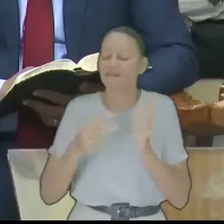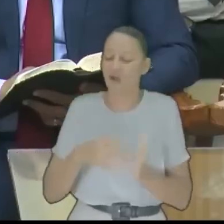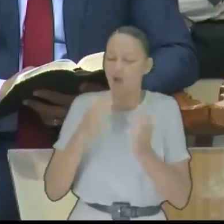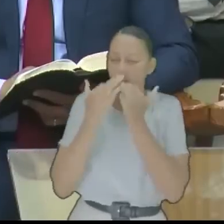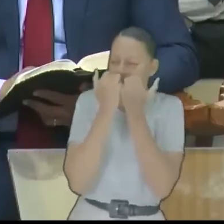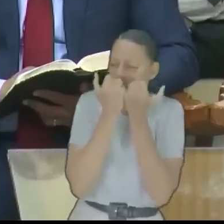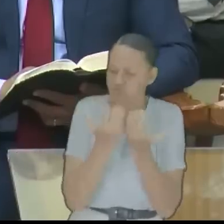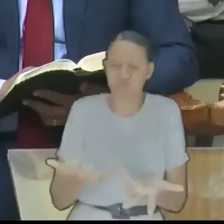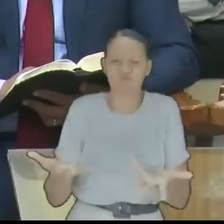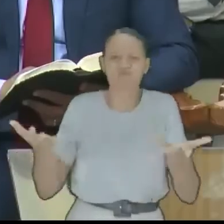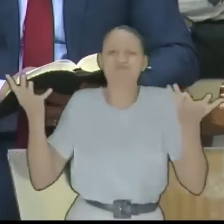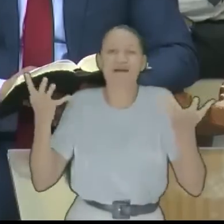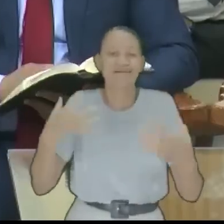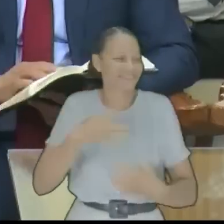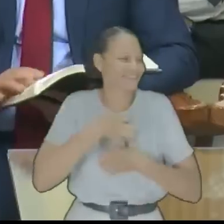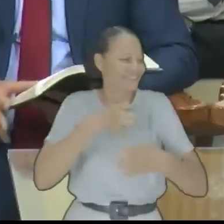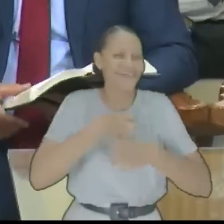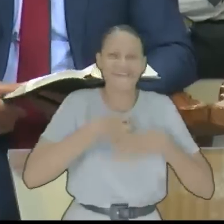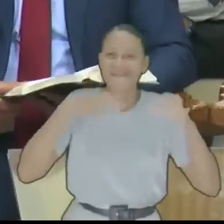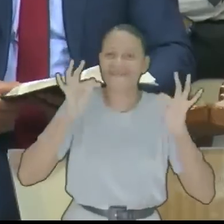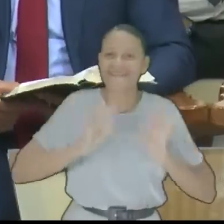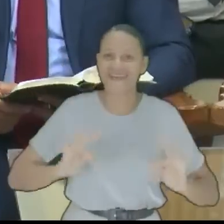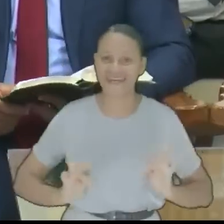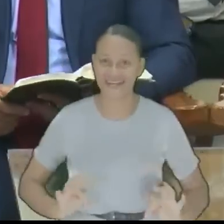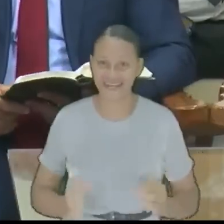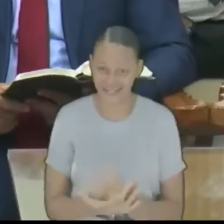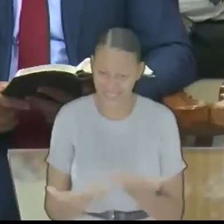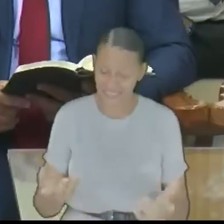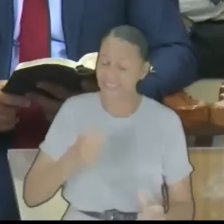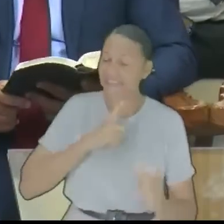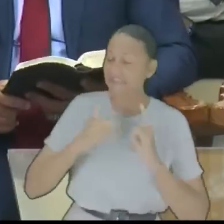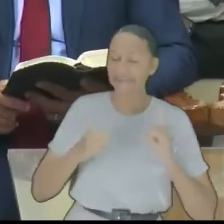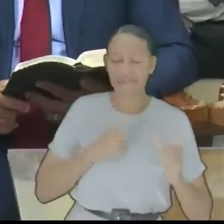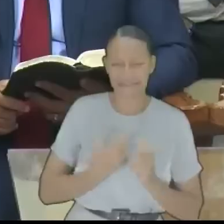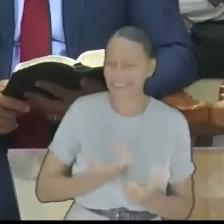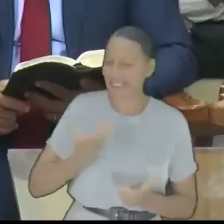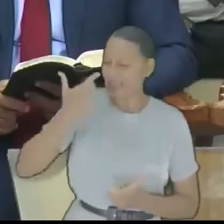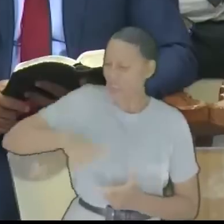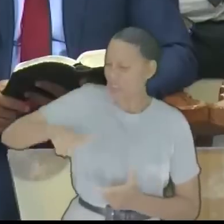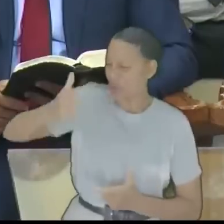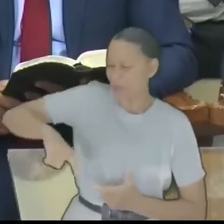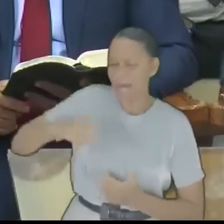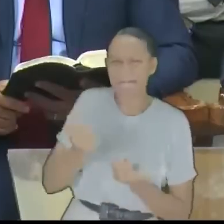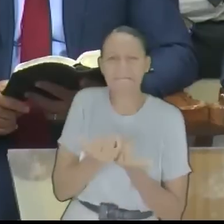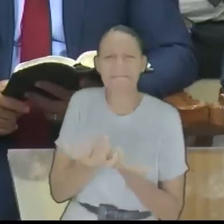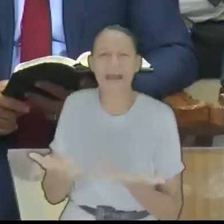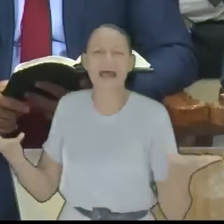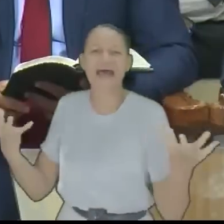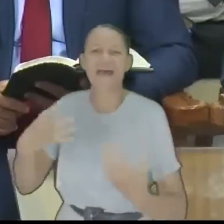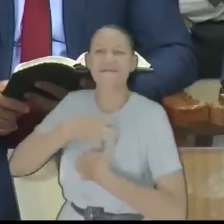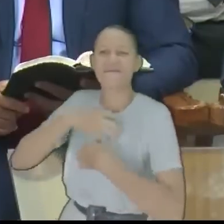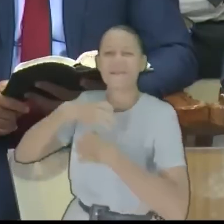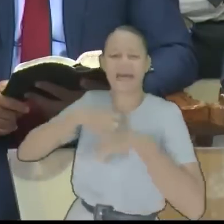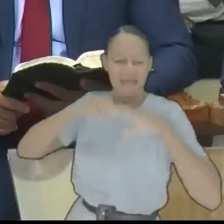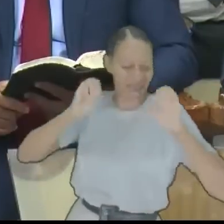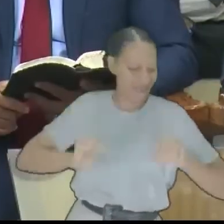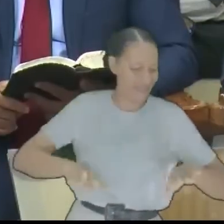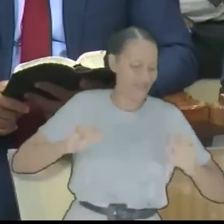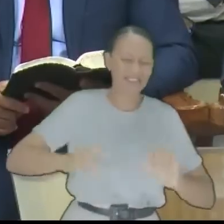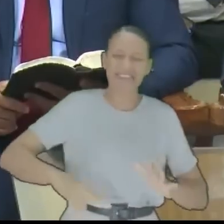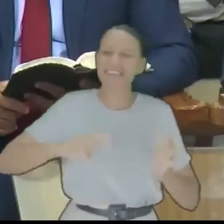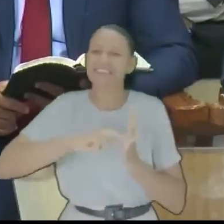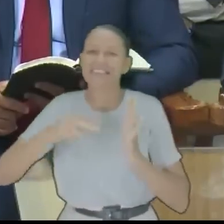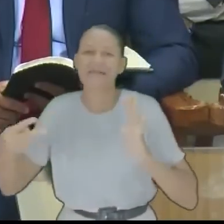é sinônimo de felicidade, é sinônimo de abundância, é sinônimo de bem-estar, é sinônimo